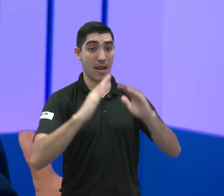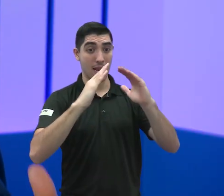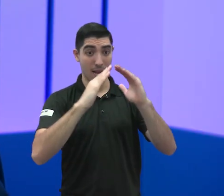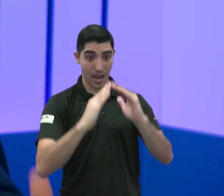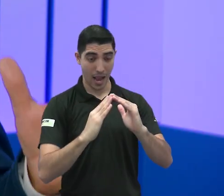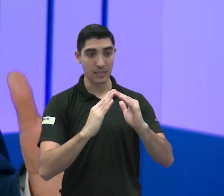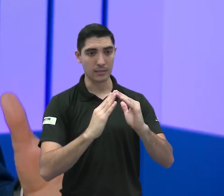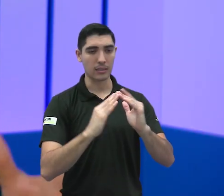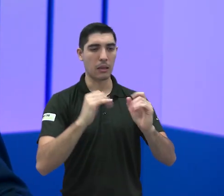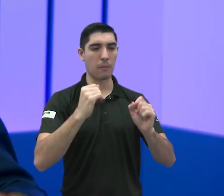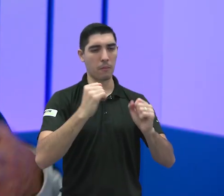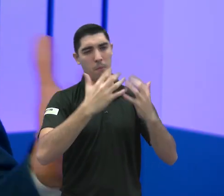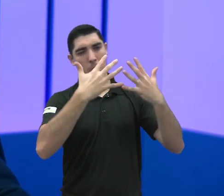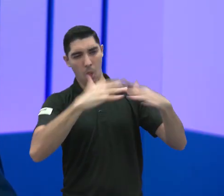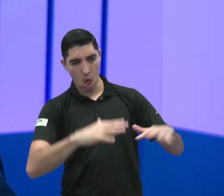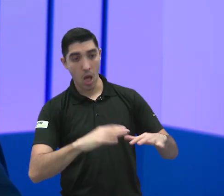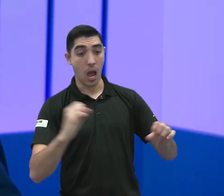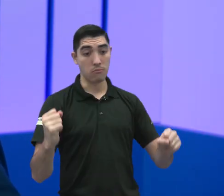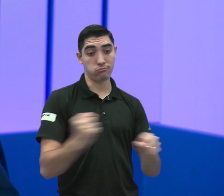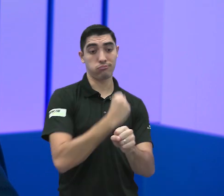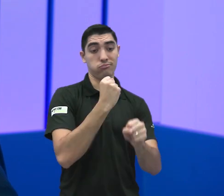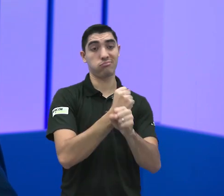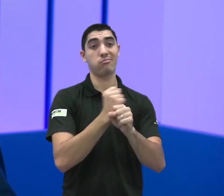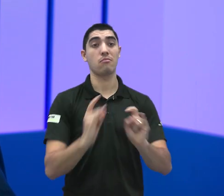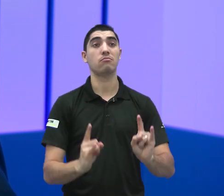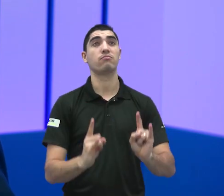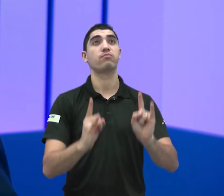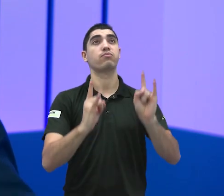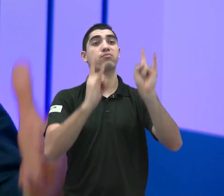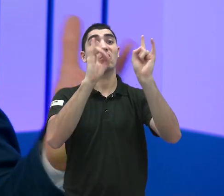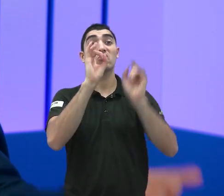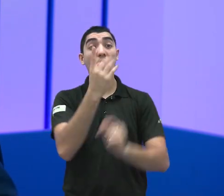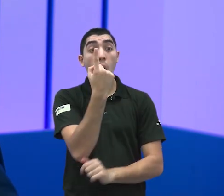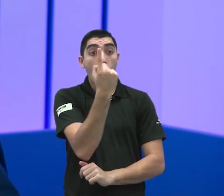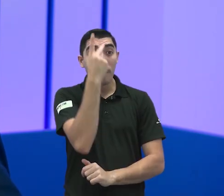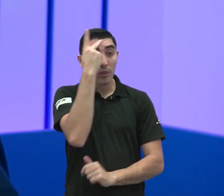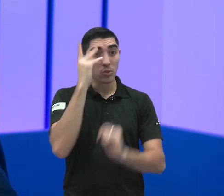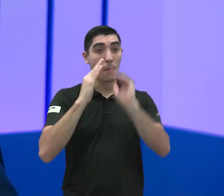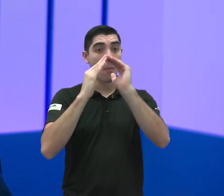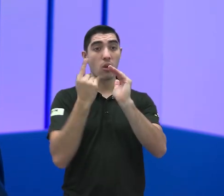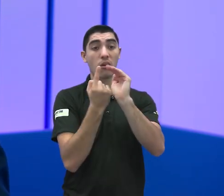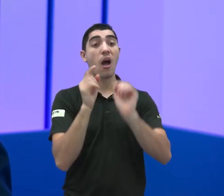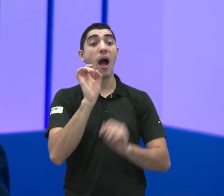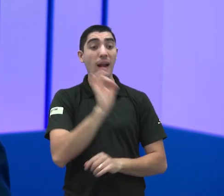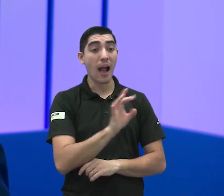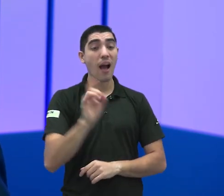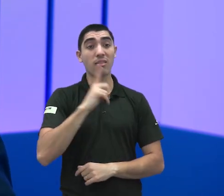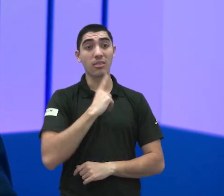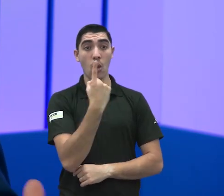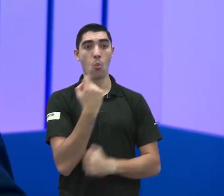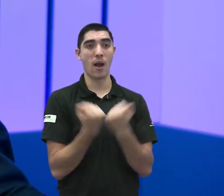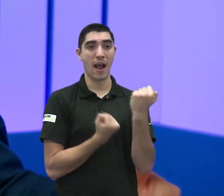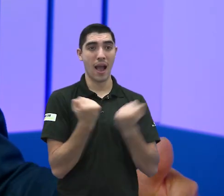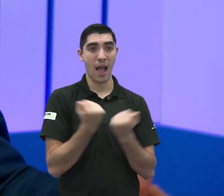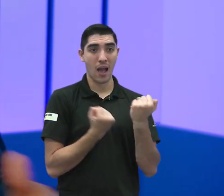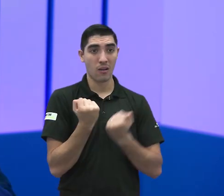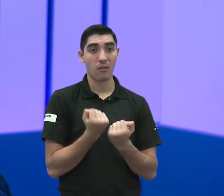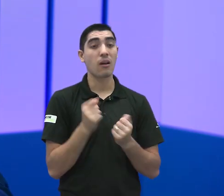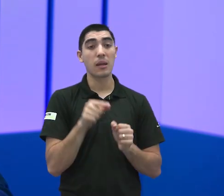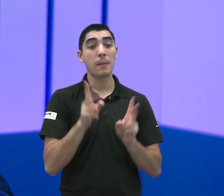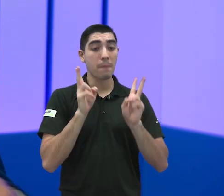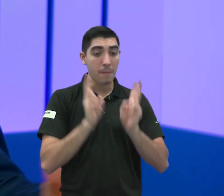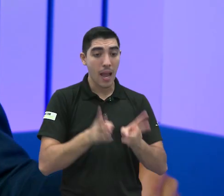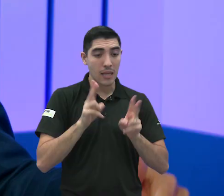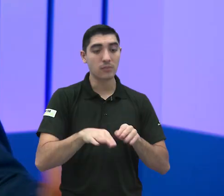demolida em lugar um prédio com habitações unifamiliares, cada uma dessas pessoas tem um carro e todos usam aquelas